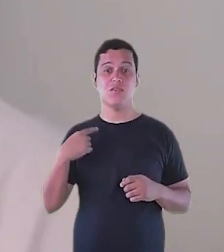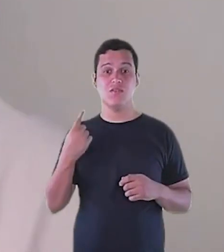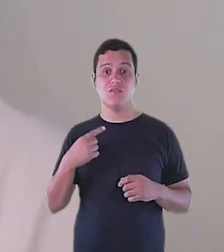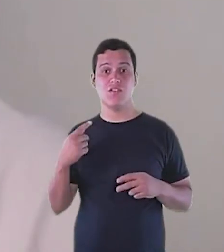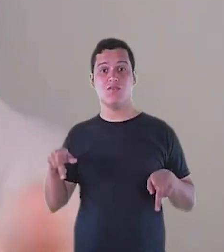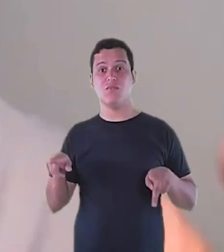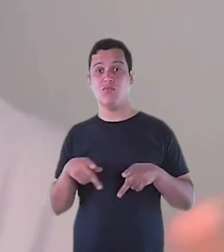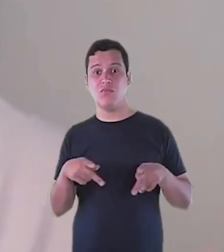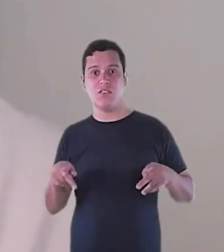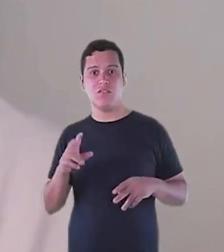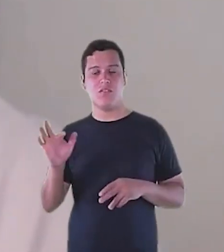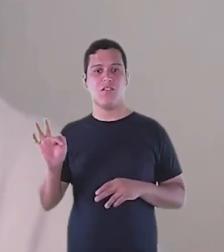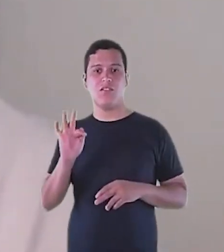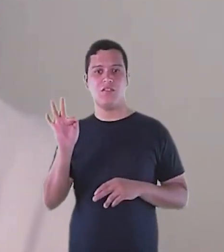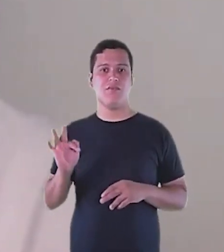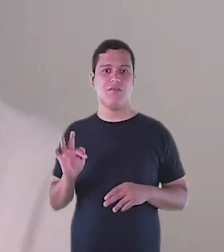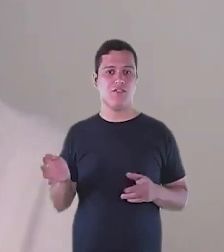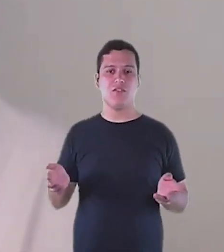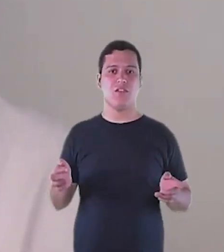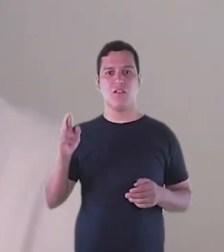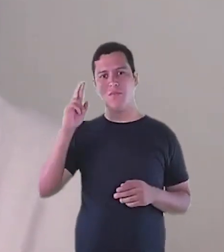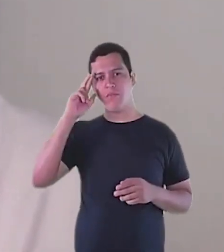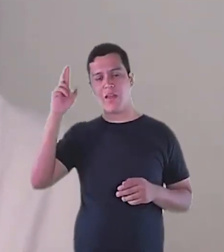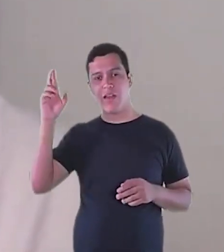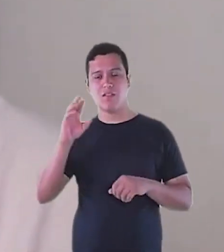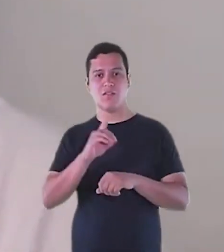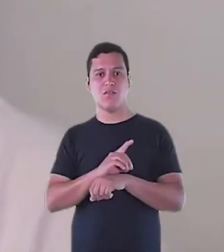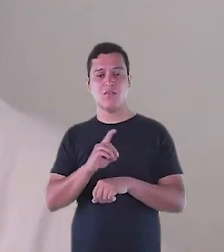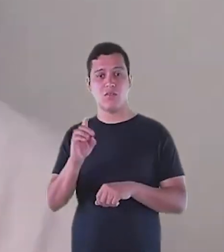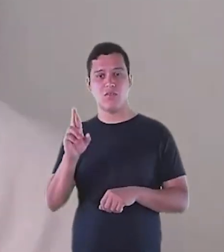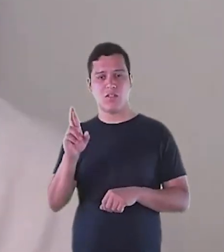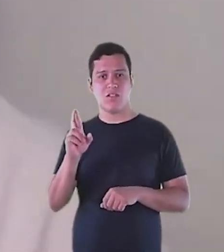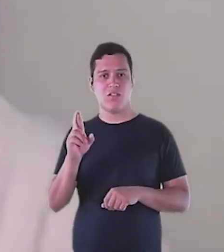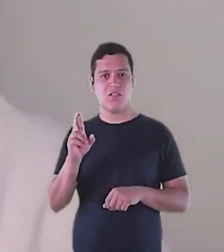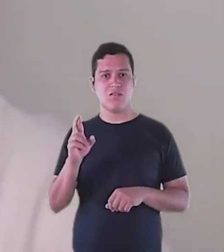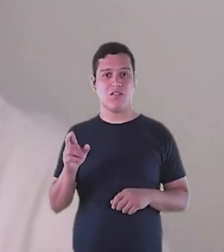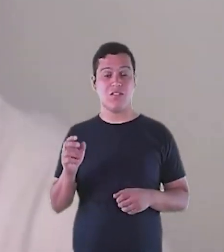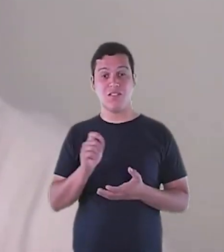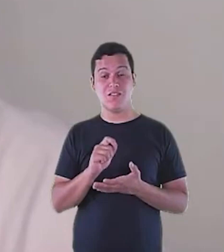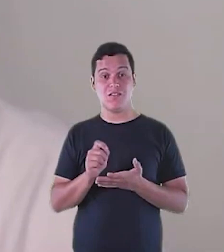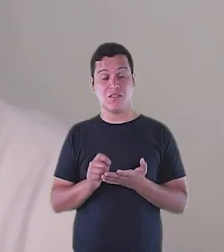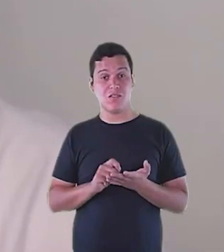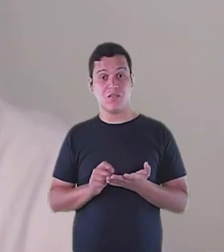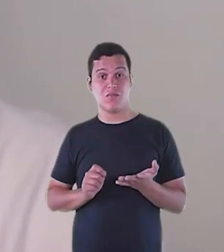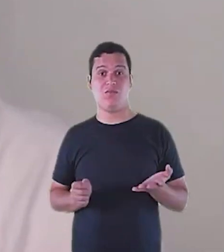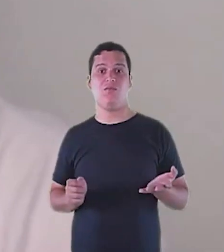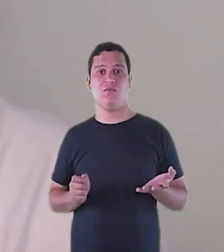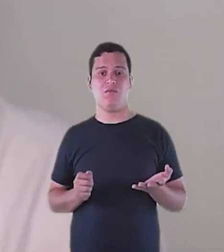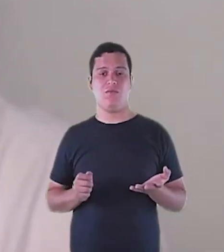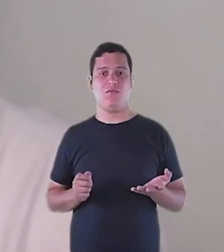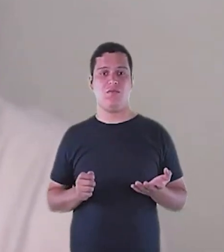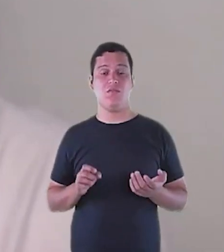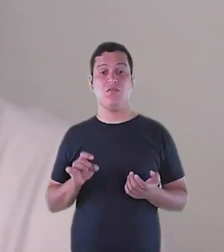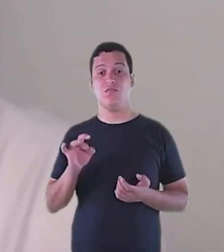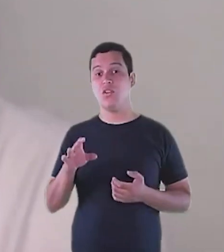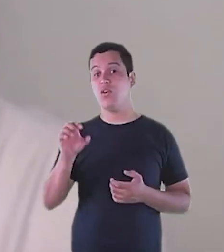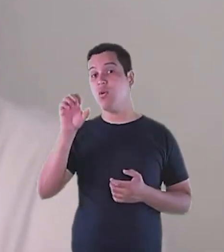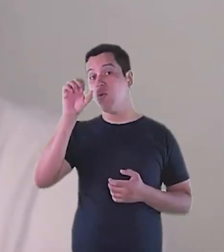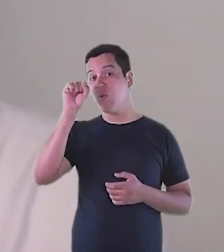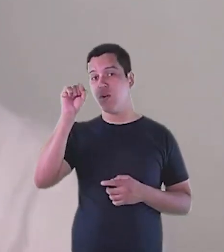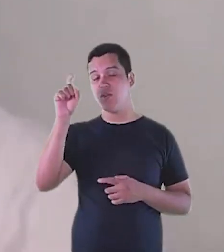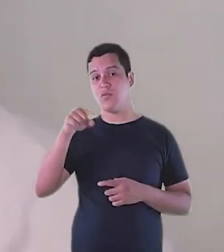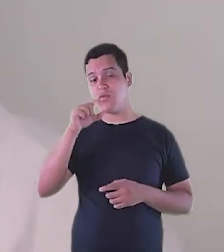professores universitários? Mestres e doutores? Escritores? Só 8% dos livros publicados no Brasil são de autores